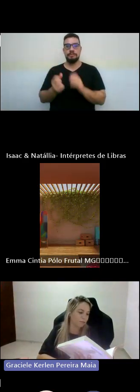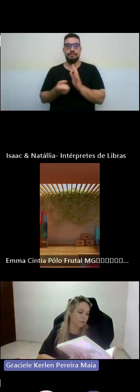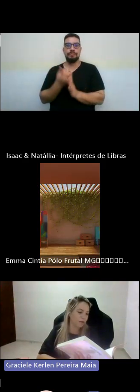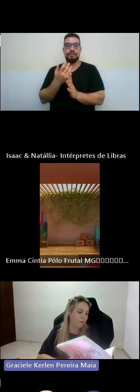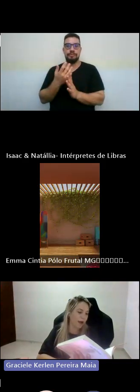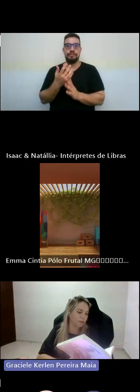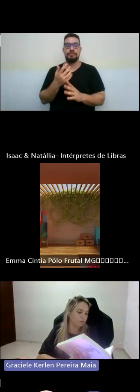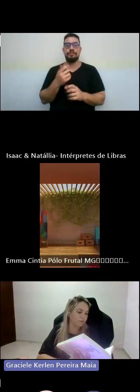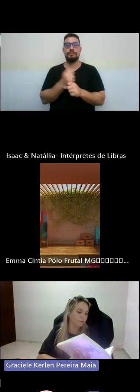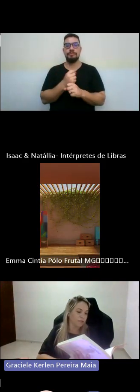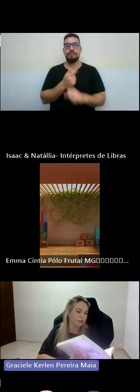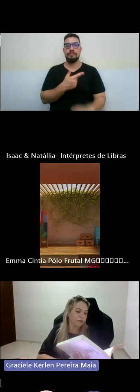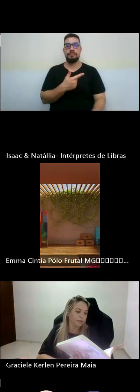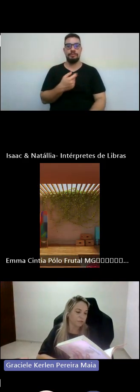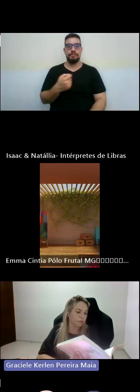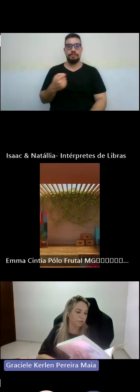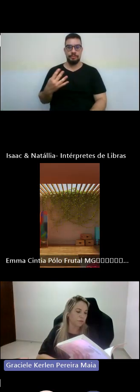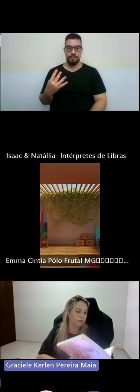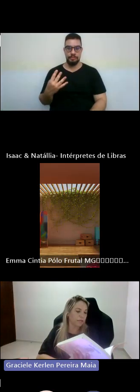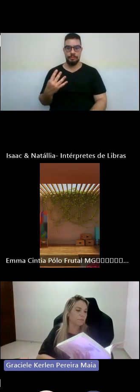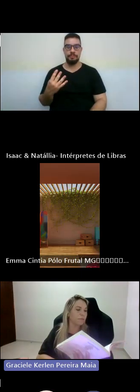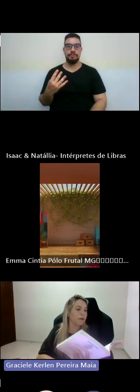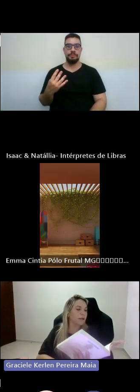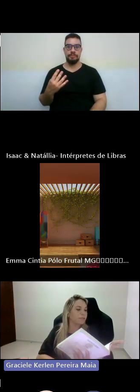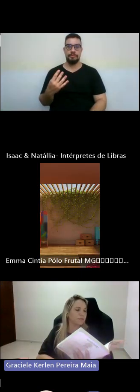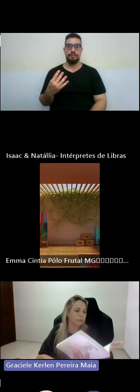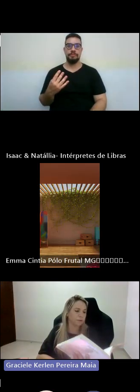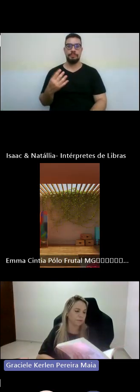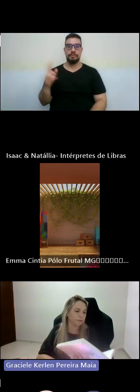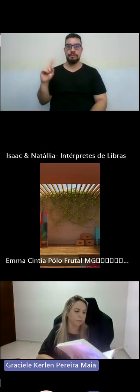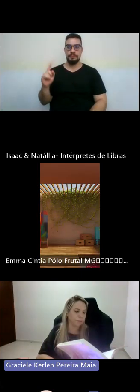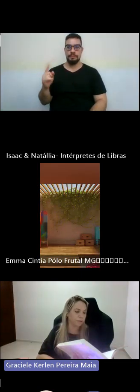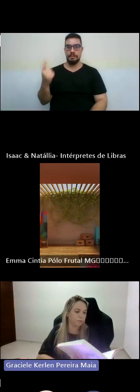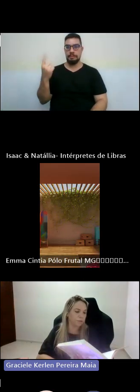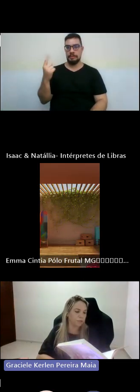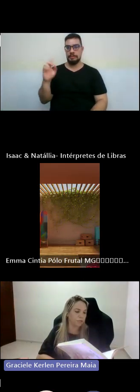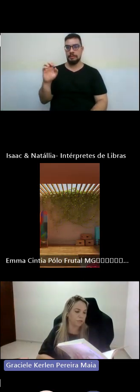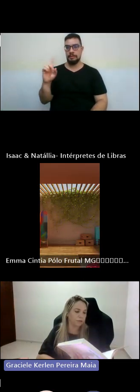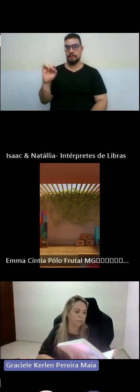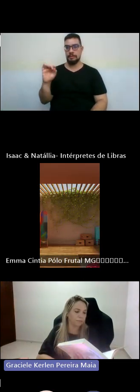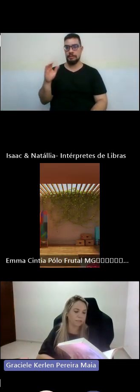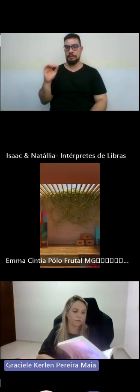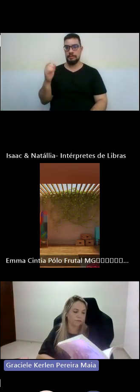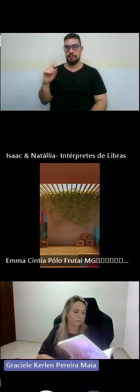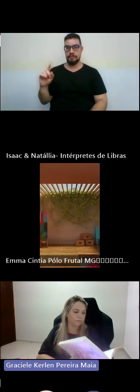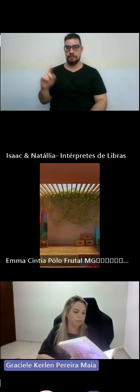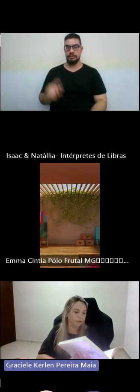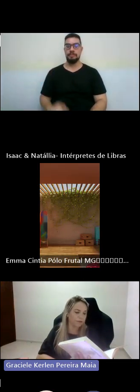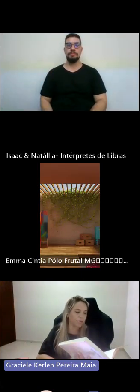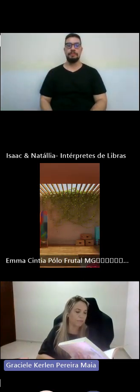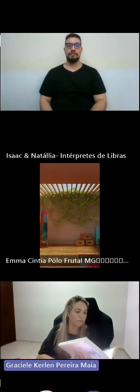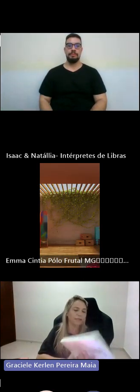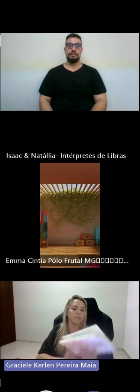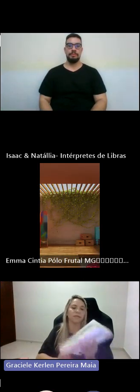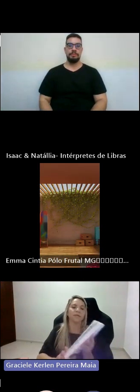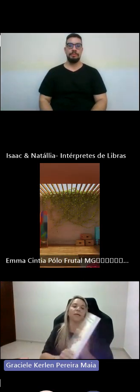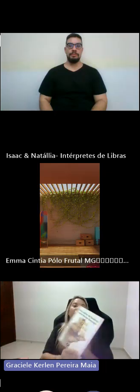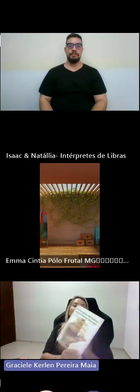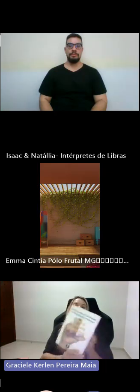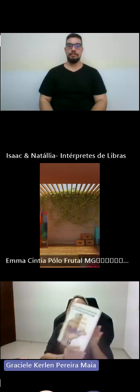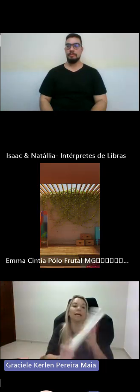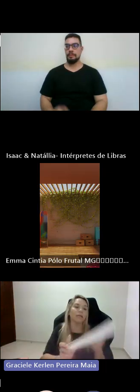de 2004. Acho que esse meu aqui é da primeira edição, se não me engano. Não achei aqui. Mas, enfim, eu acho que ele é a primeira